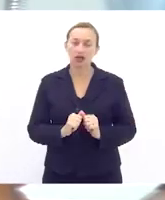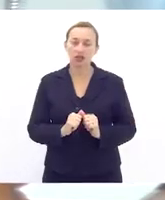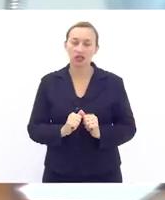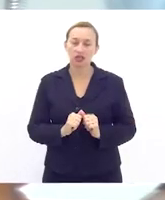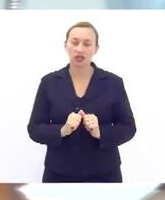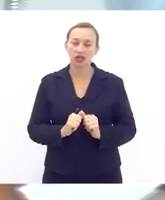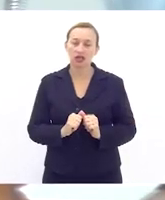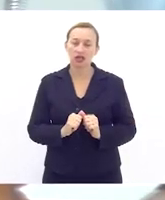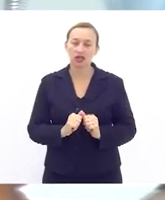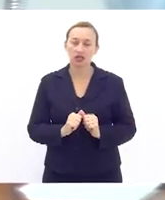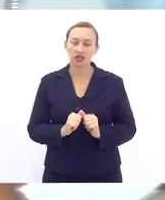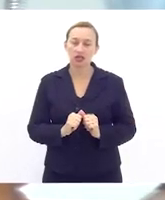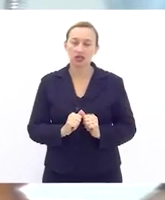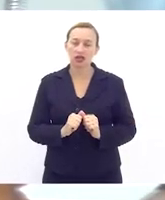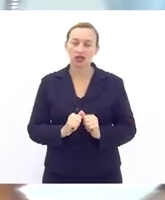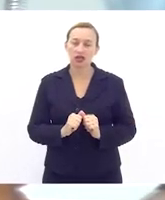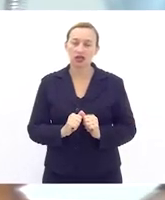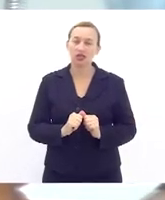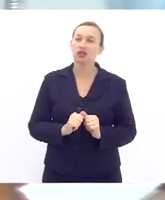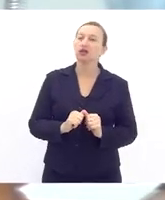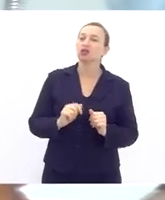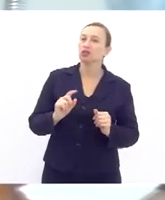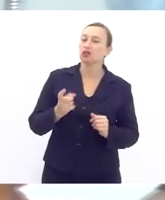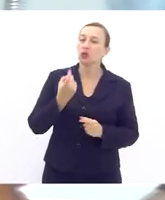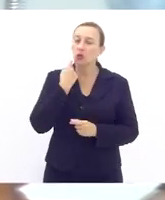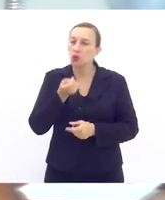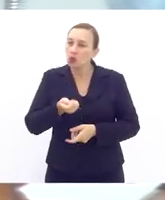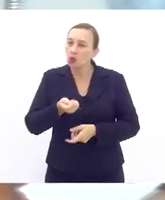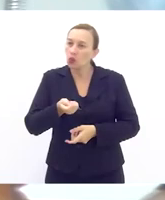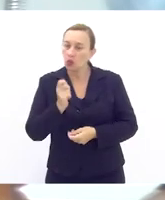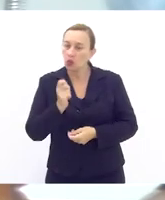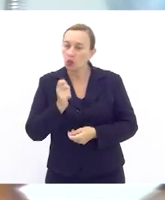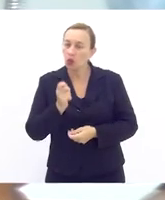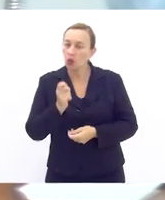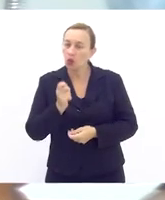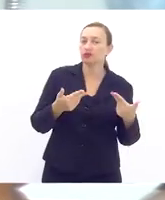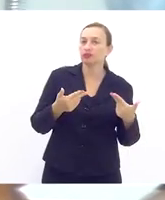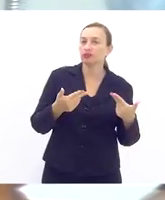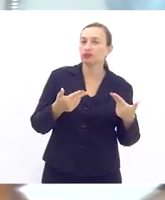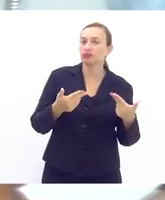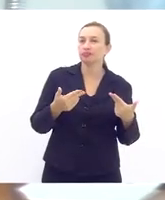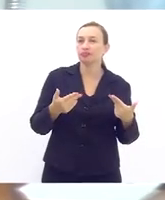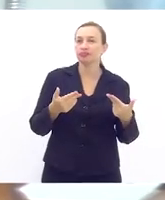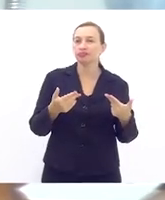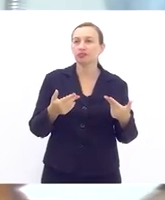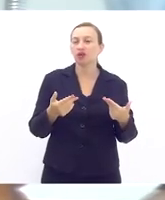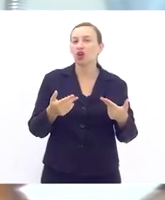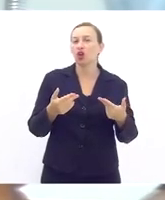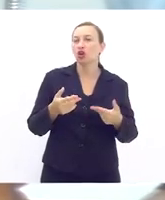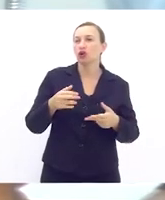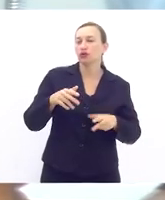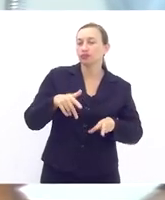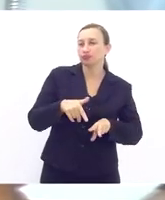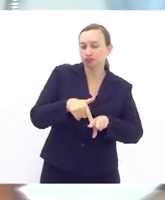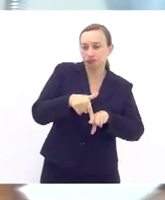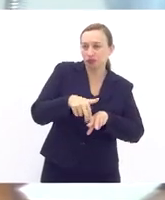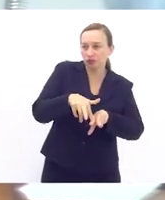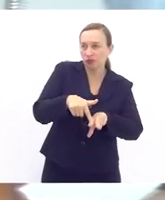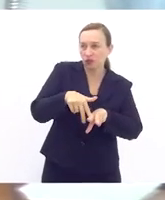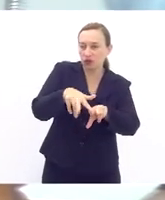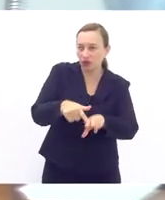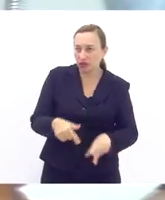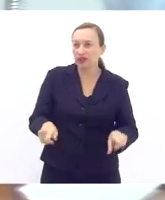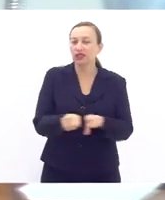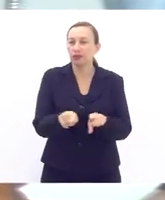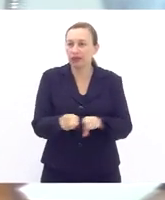praia e vários outros pescadores do posto 6 pessoal que tá ligado surfistas nadadores o pessoal que